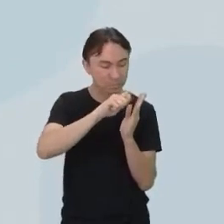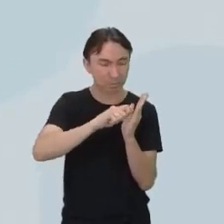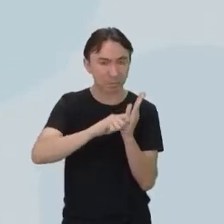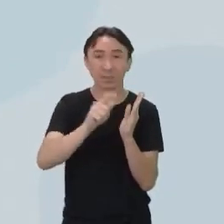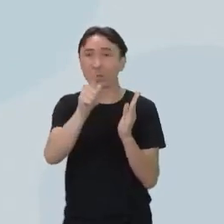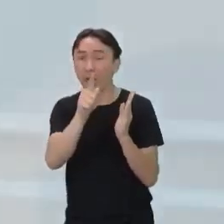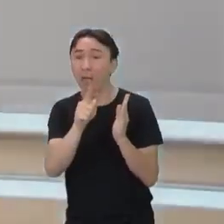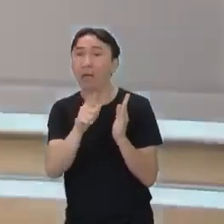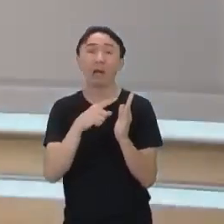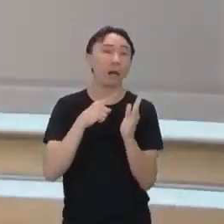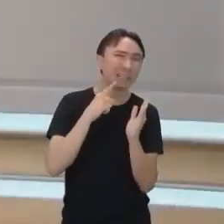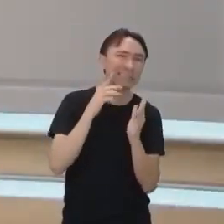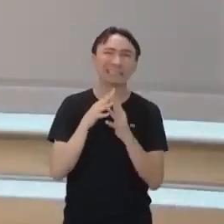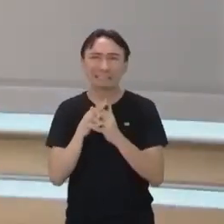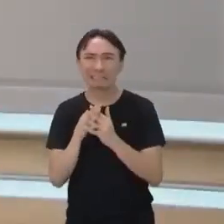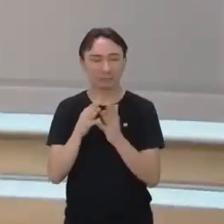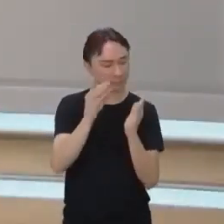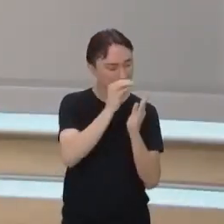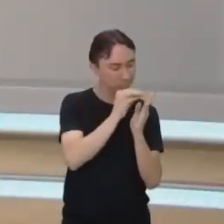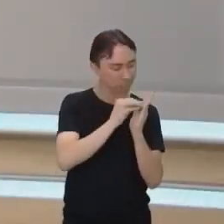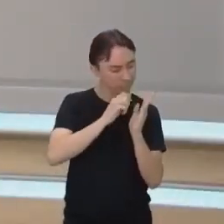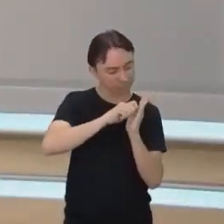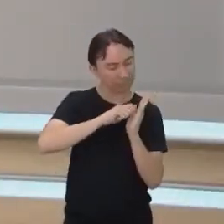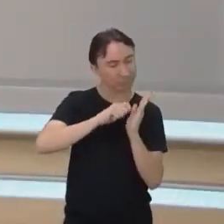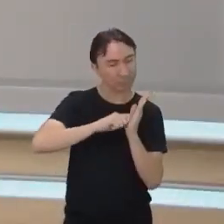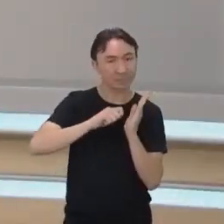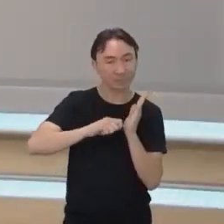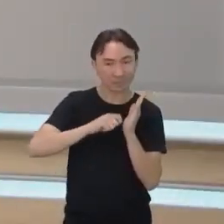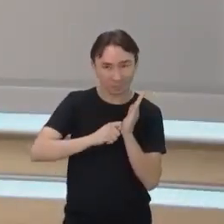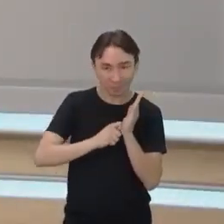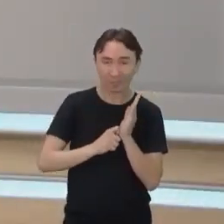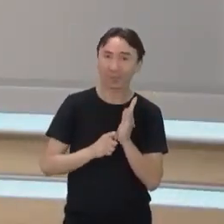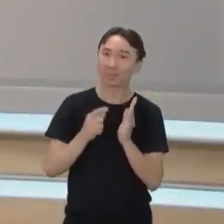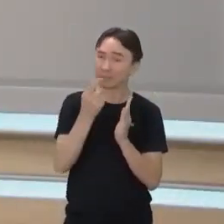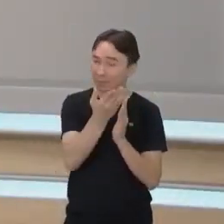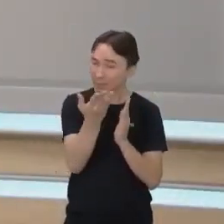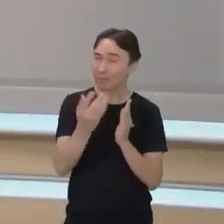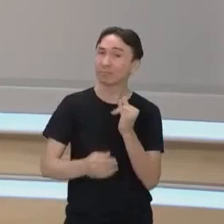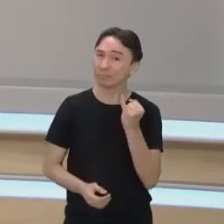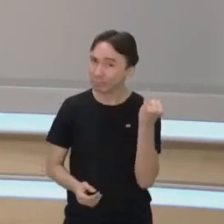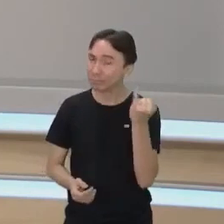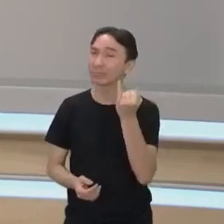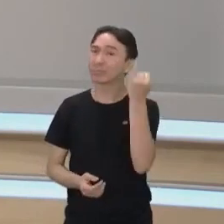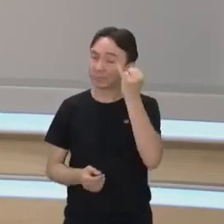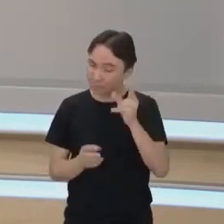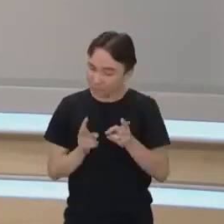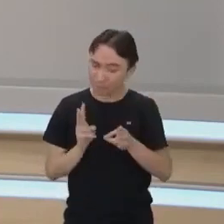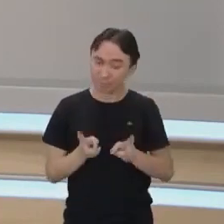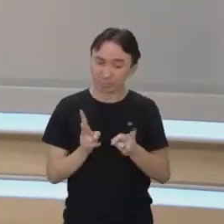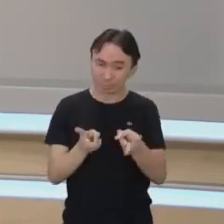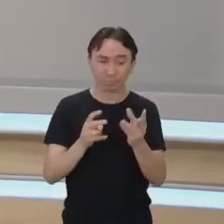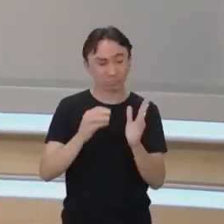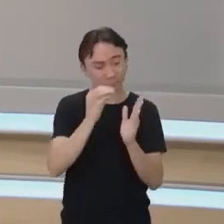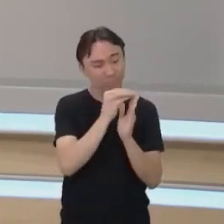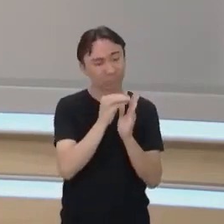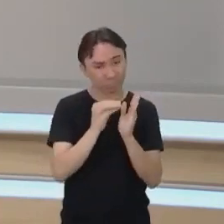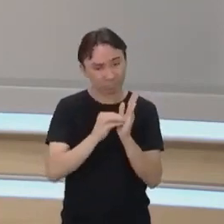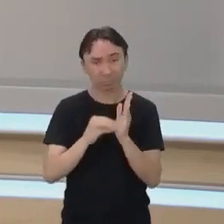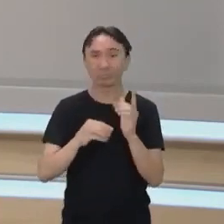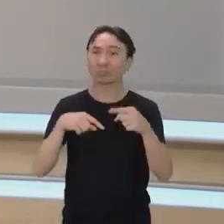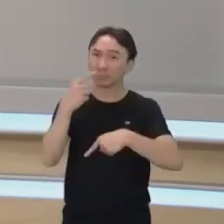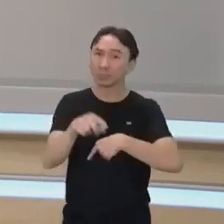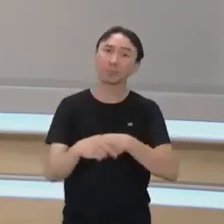Então, é importante você, estudantes, sempre estar registrando aí as ideias que são geradas aí, para você estar discutindo com